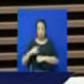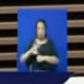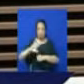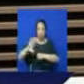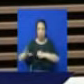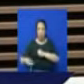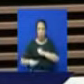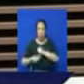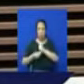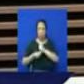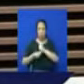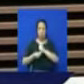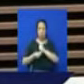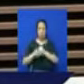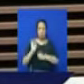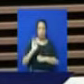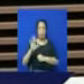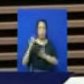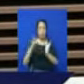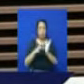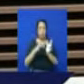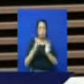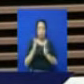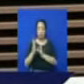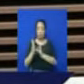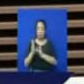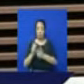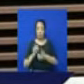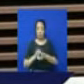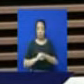vazio, é só Cristo Jesus.